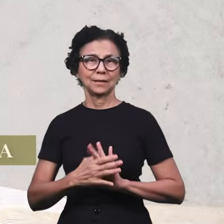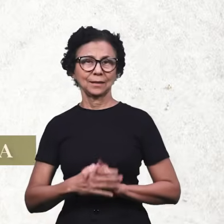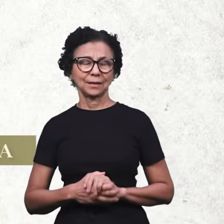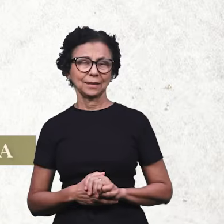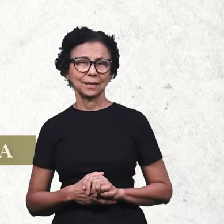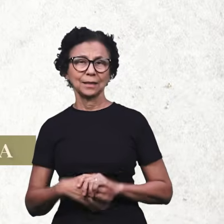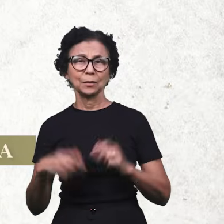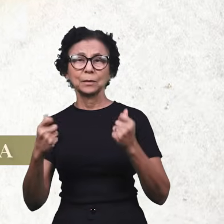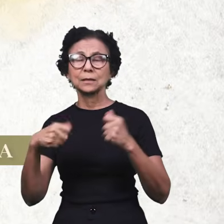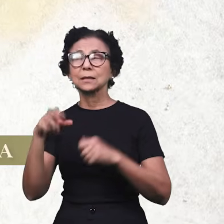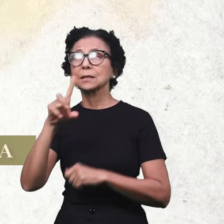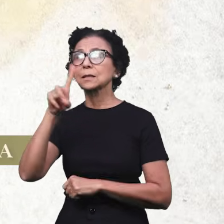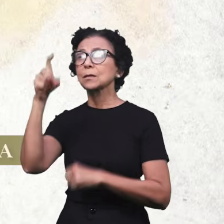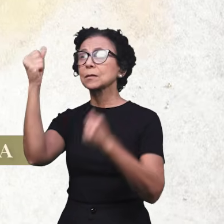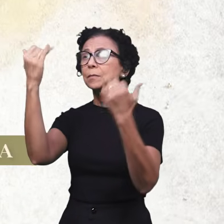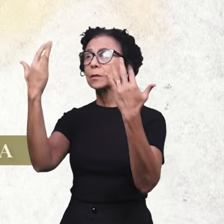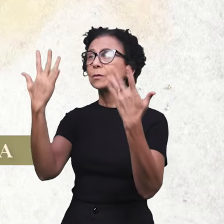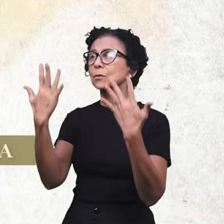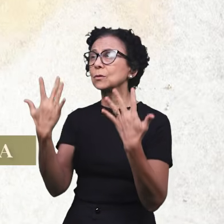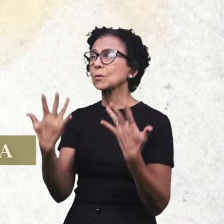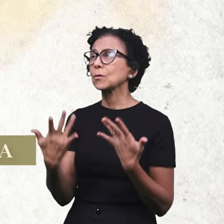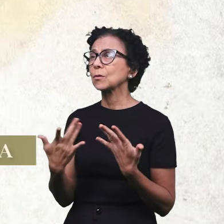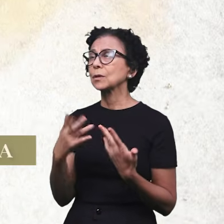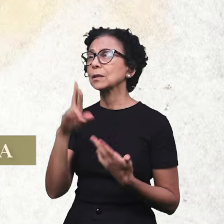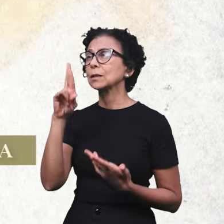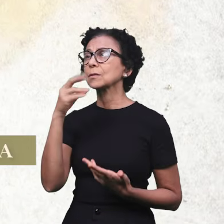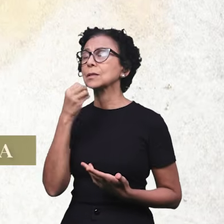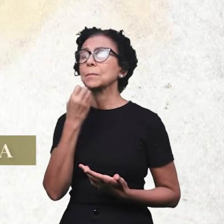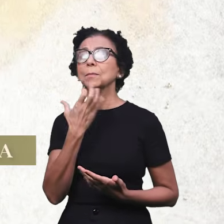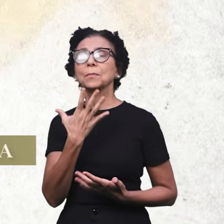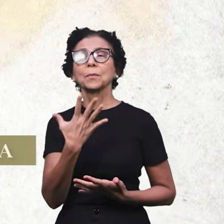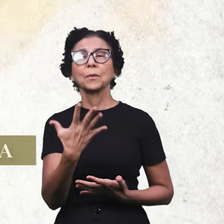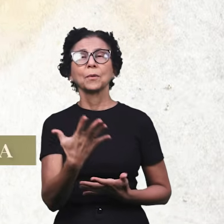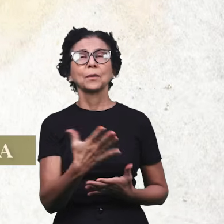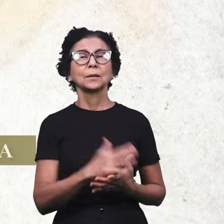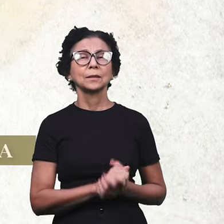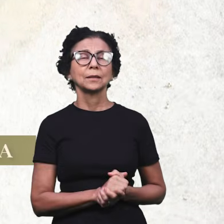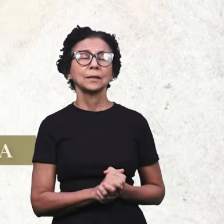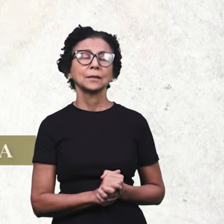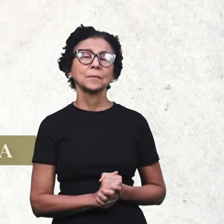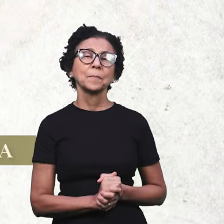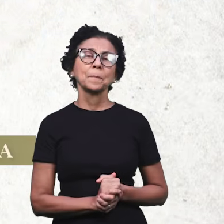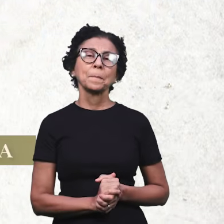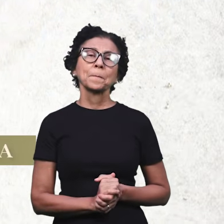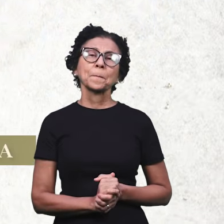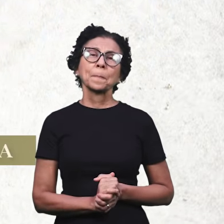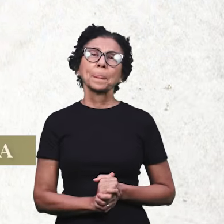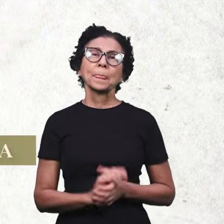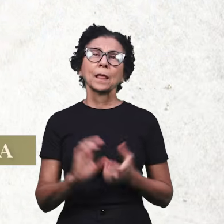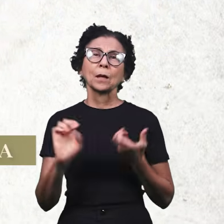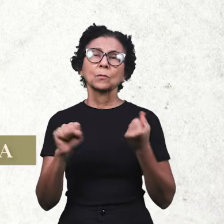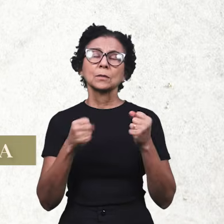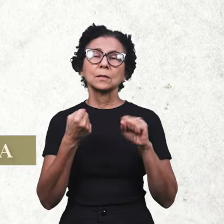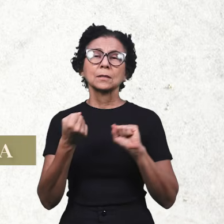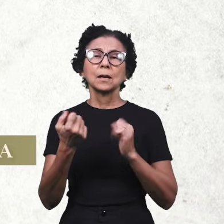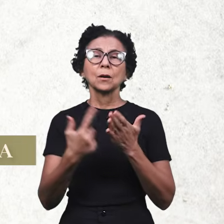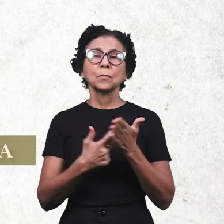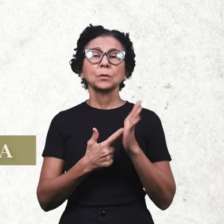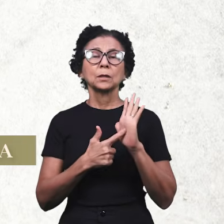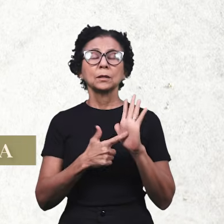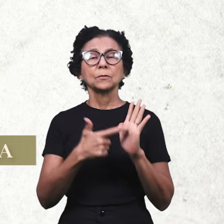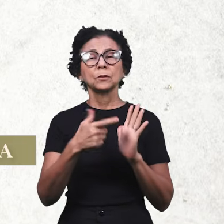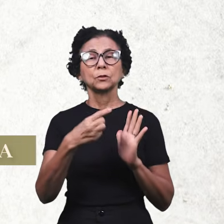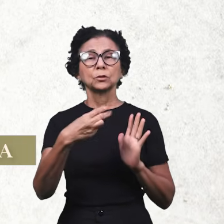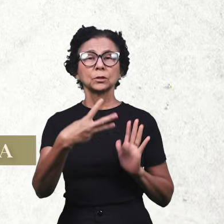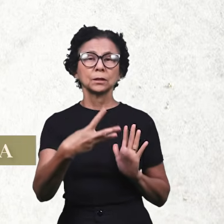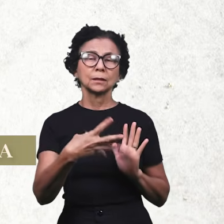A bondade, elas nos seguem, né? E a benignidade, elas nos seguem. Então isso é cada dia.